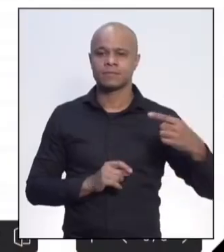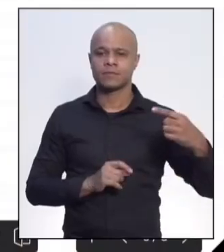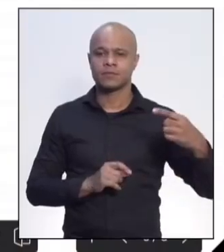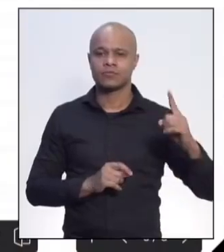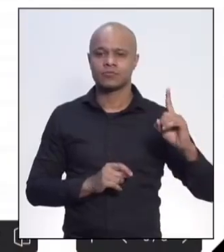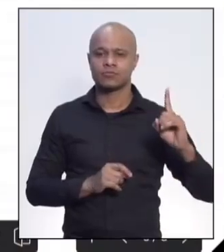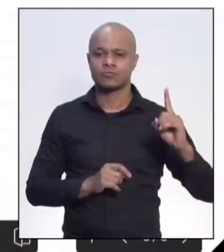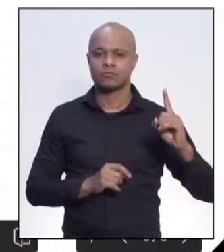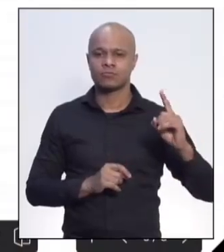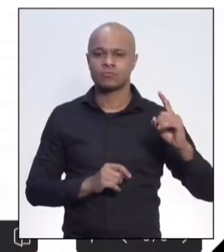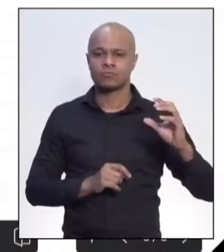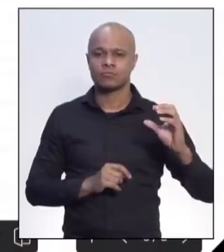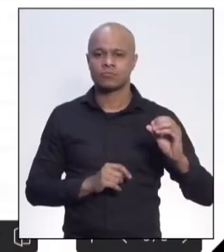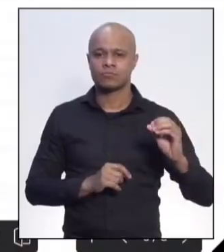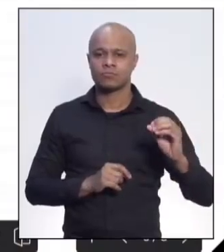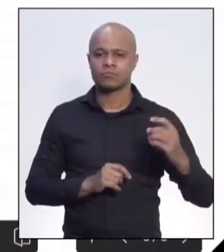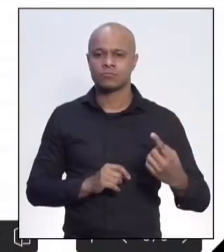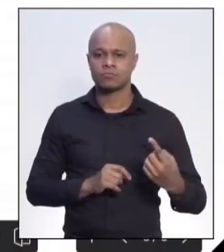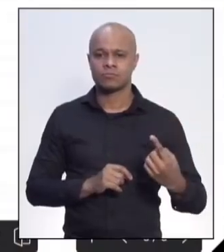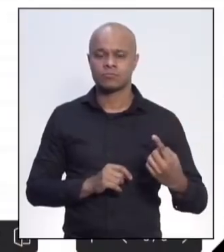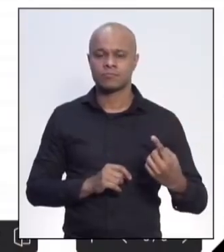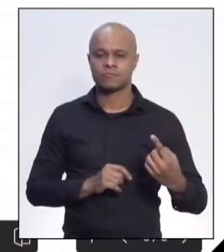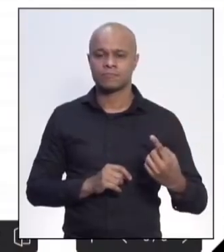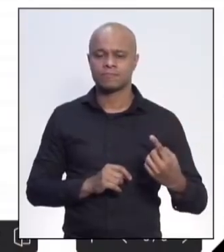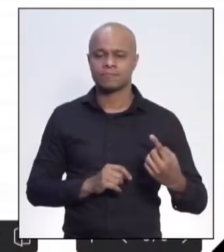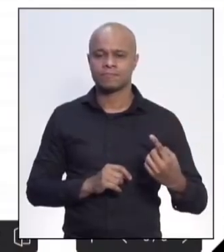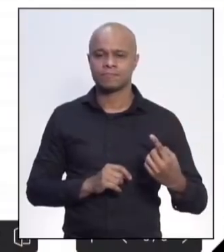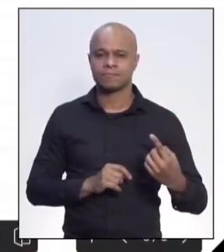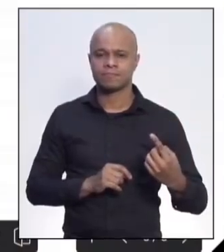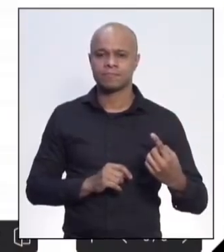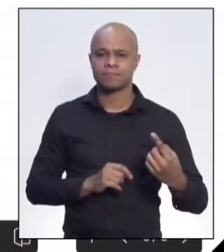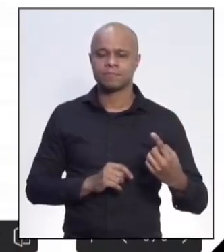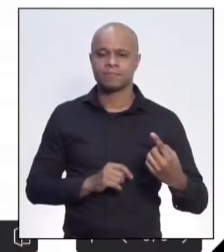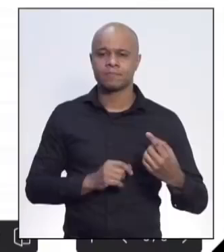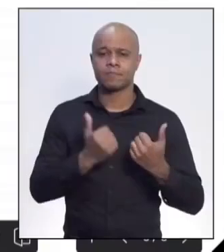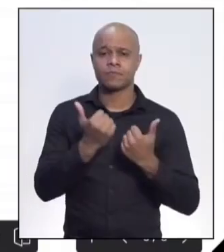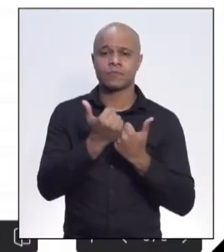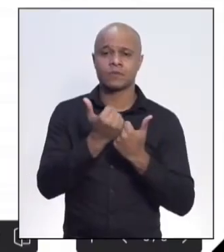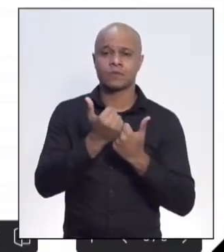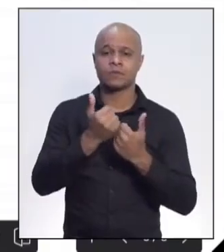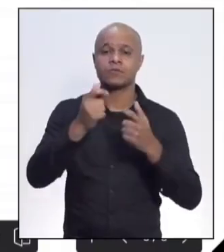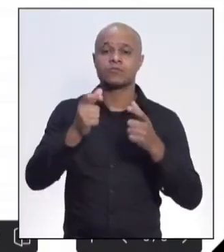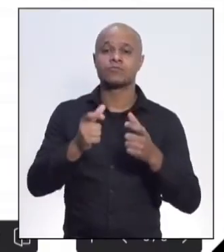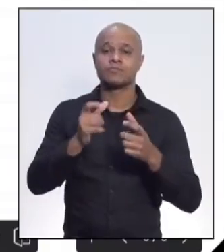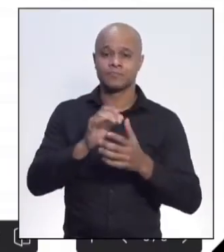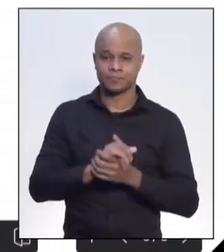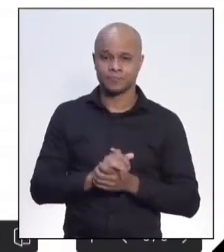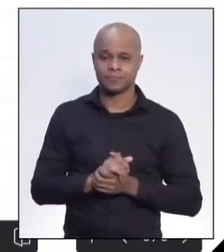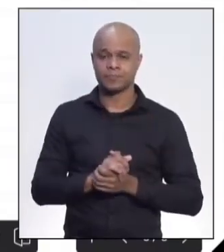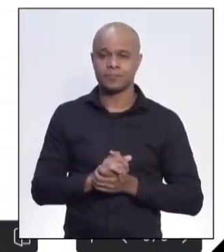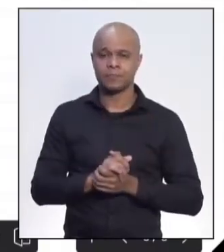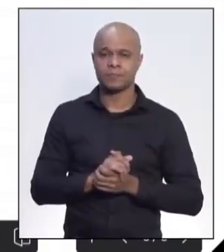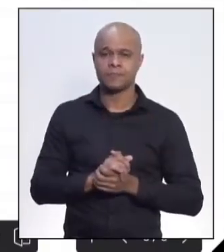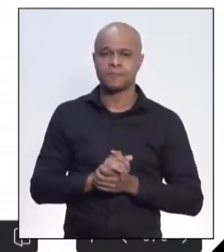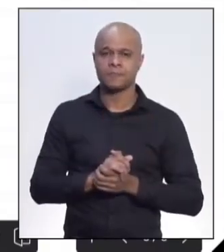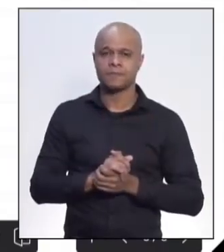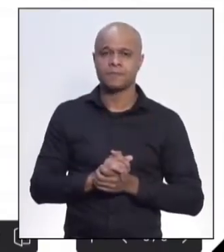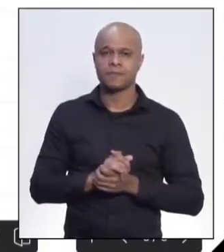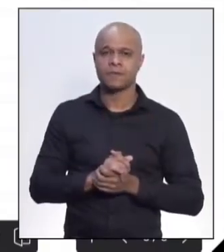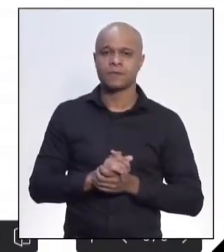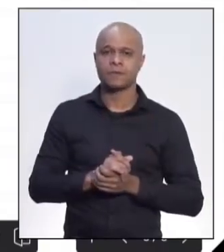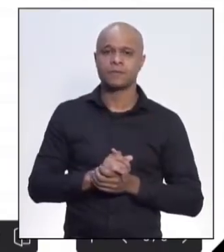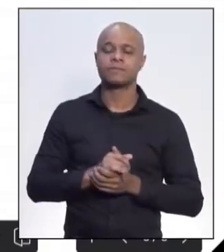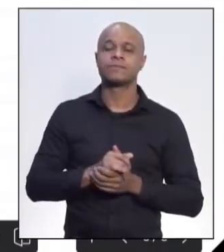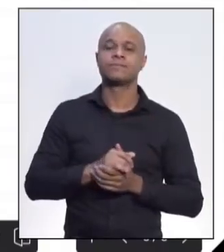0 quase não saiu, e o 1. Aonde que eu vou substituir o menos 1? No menos x. Então, é